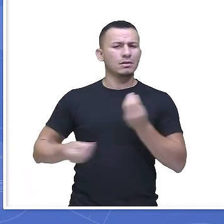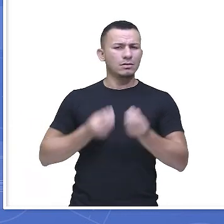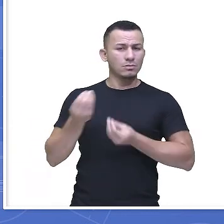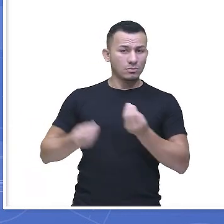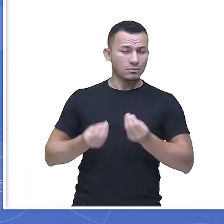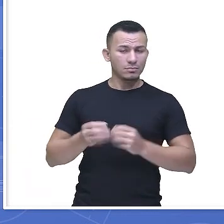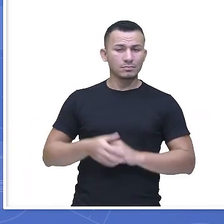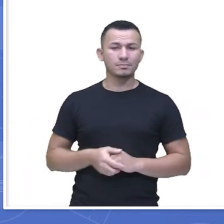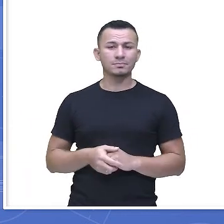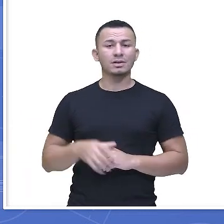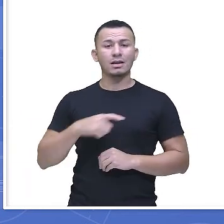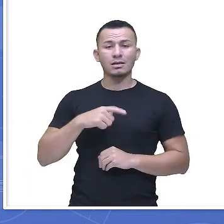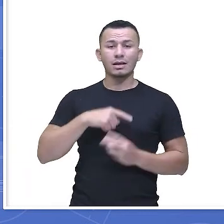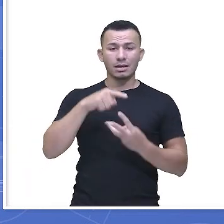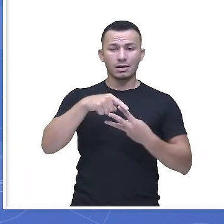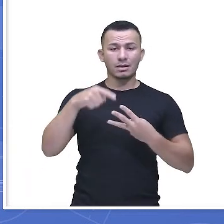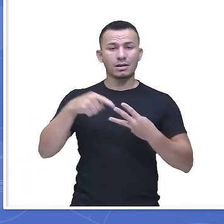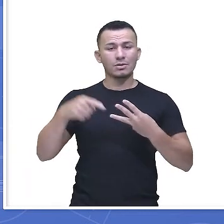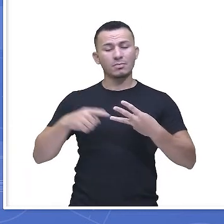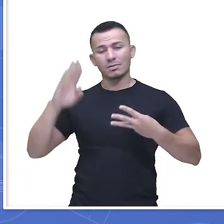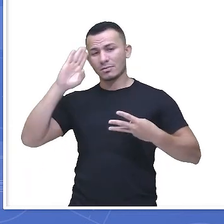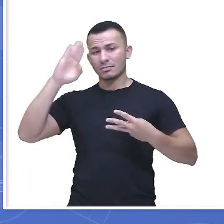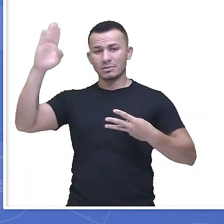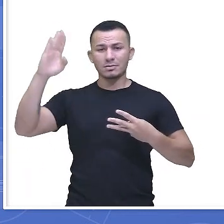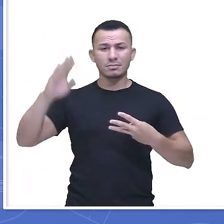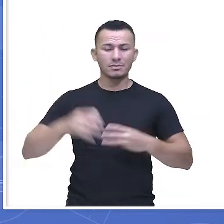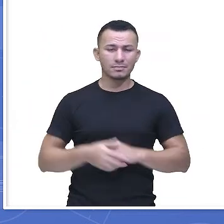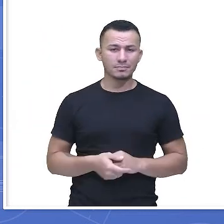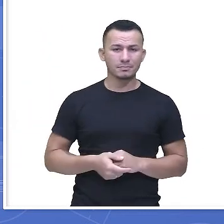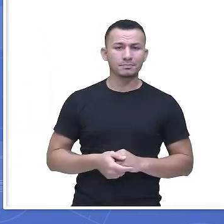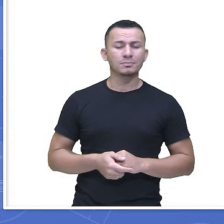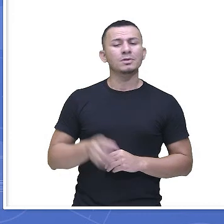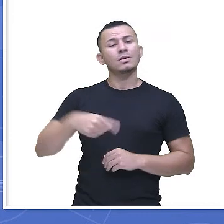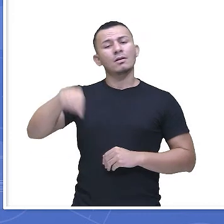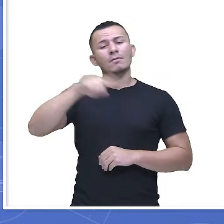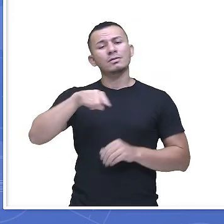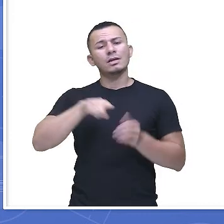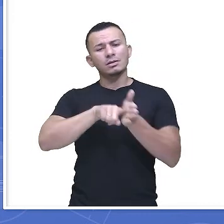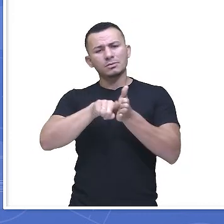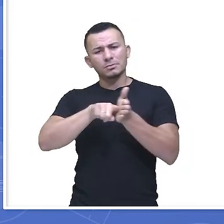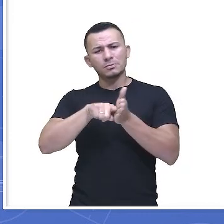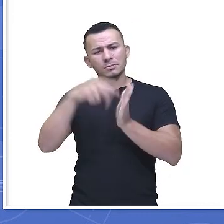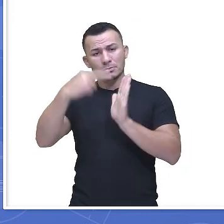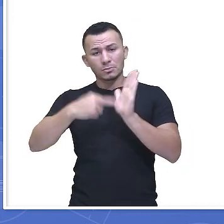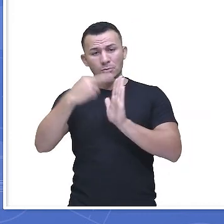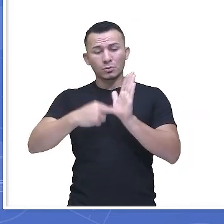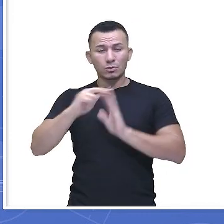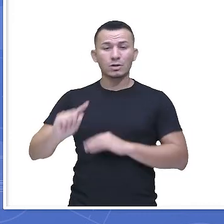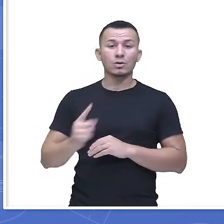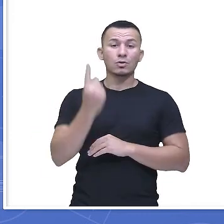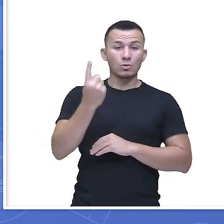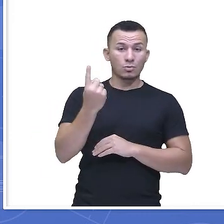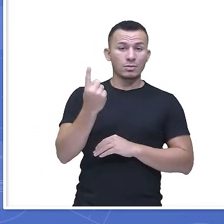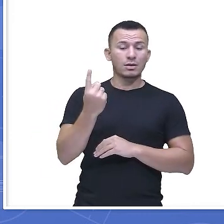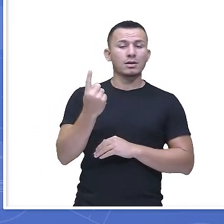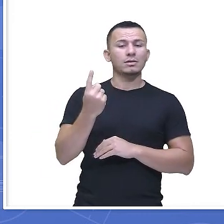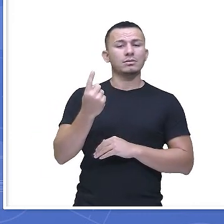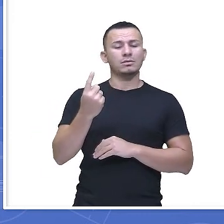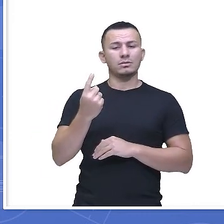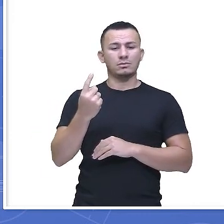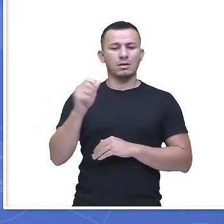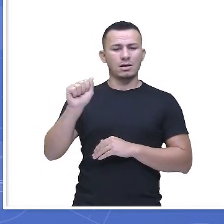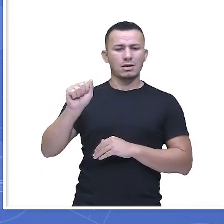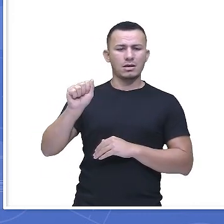atualmente em 3 pontos principais. Analise e marque a alternativa que não apresenta